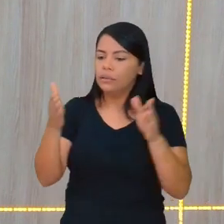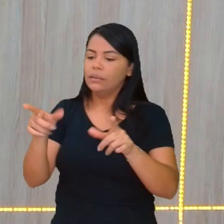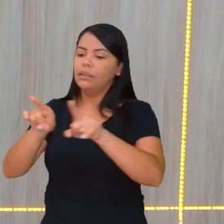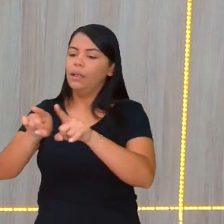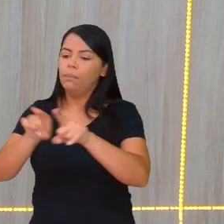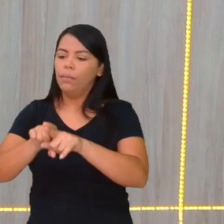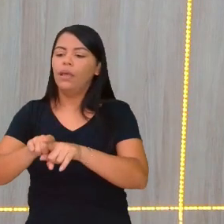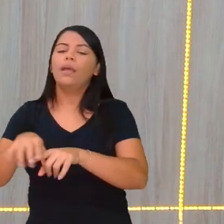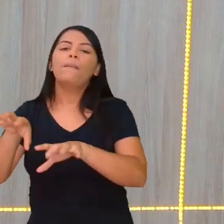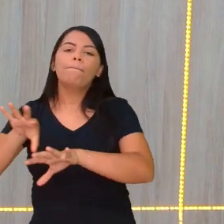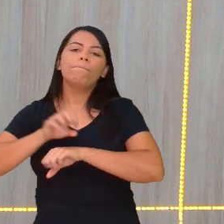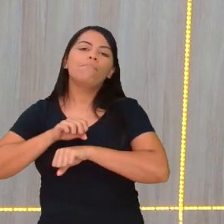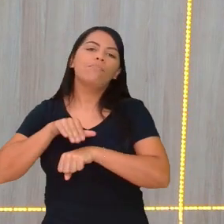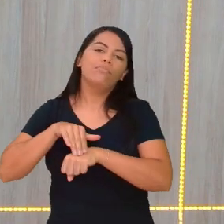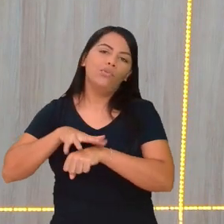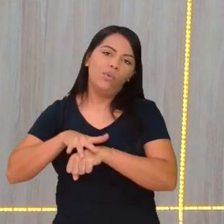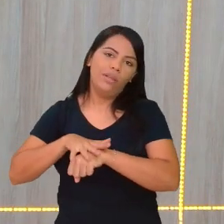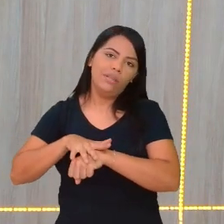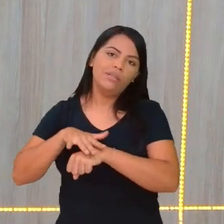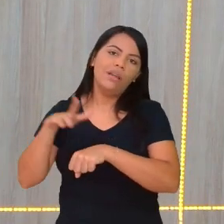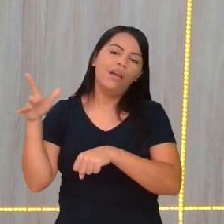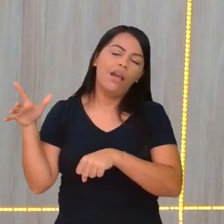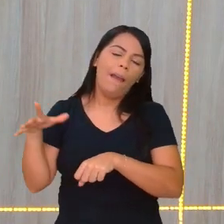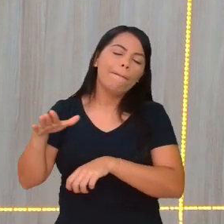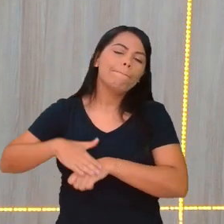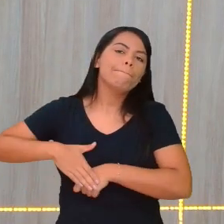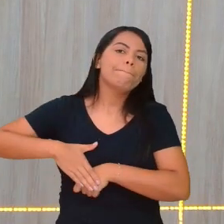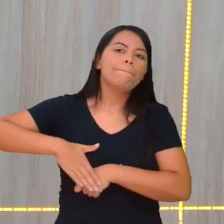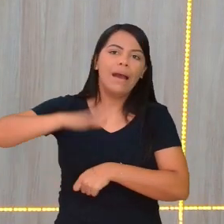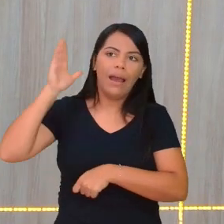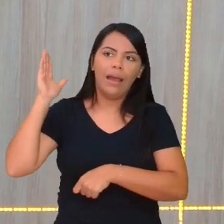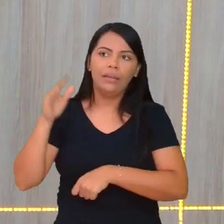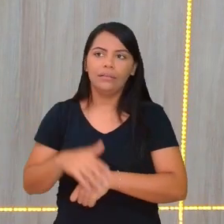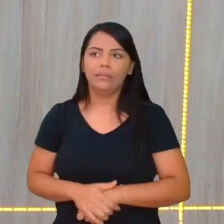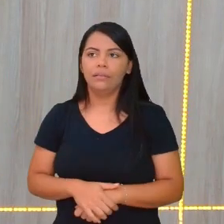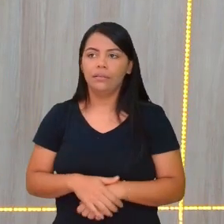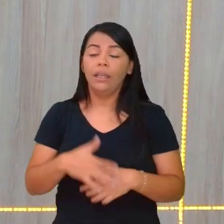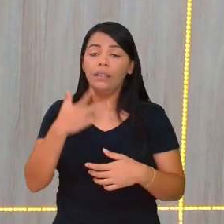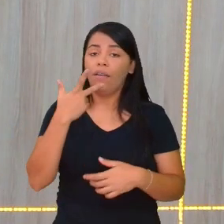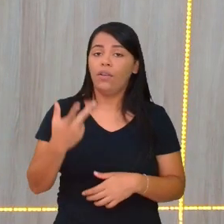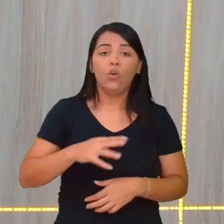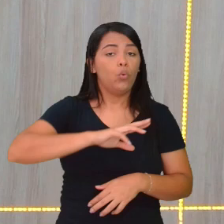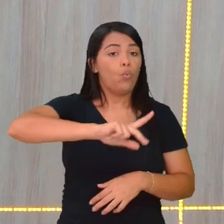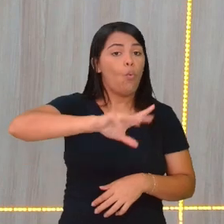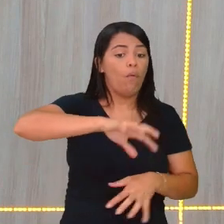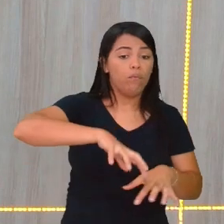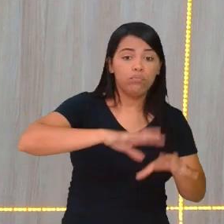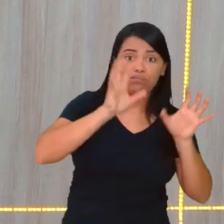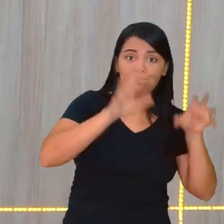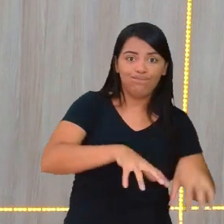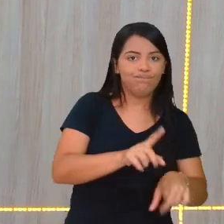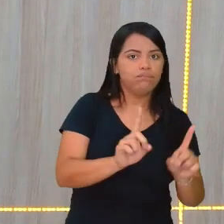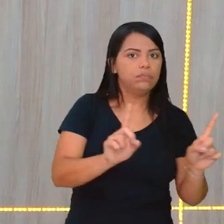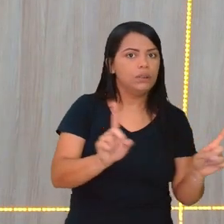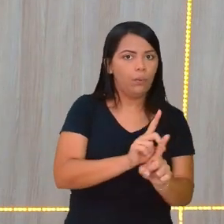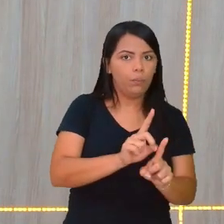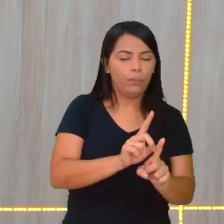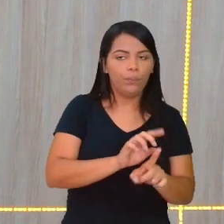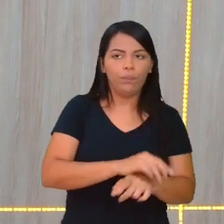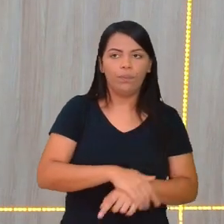casos. Ora, ele está dizendo que não foi o de maior. Tudo bem.